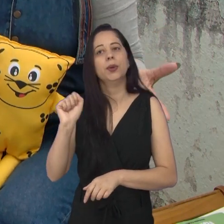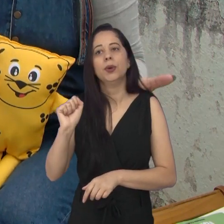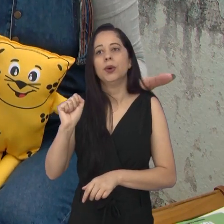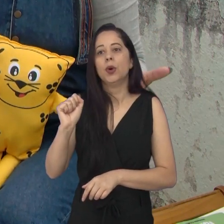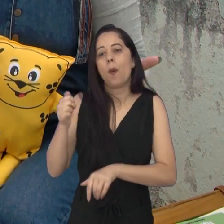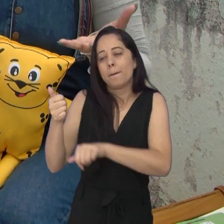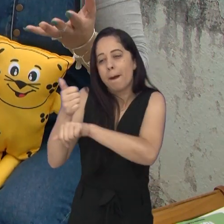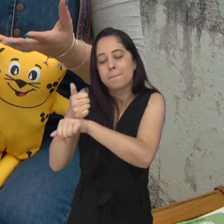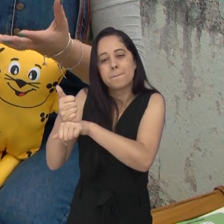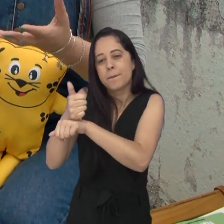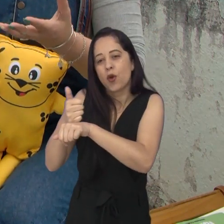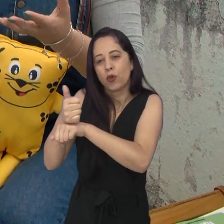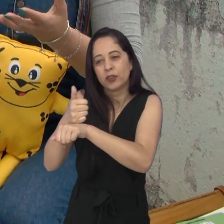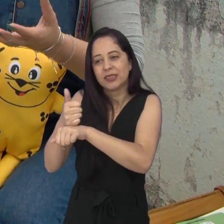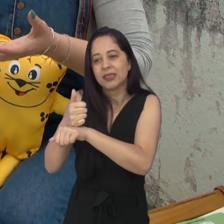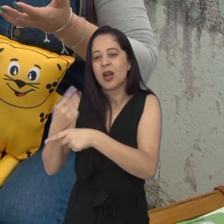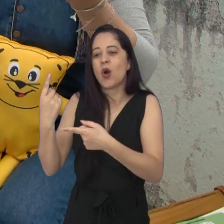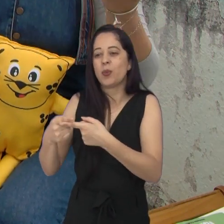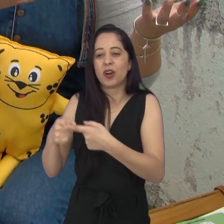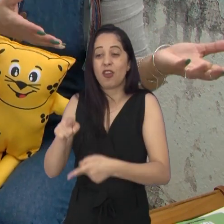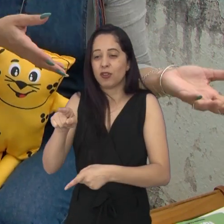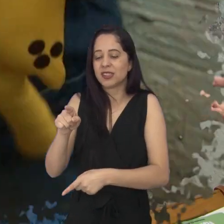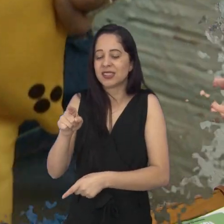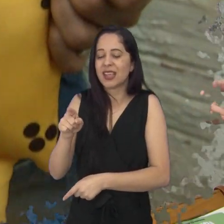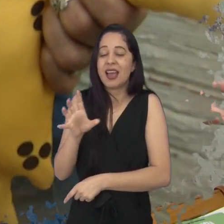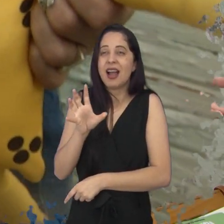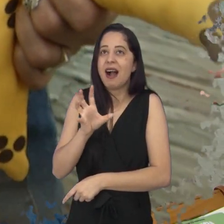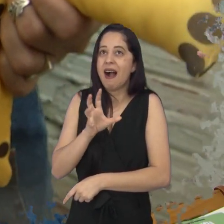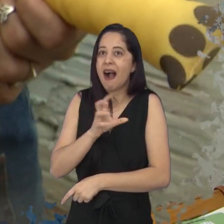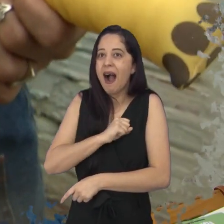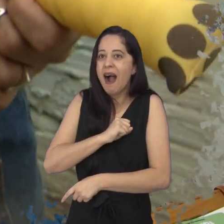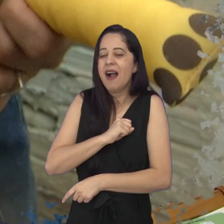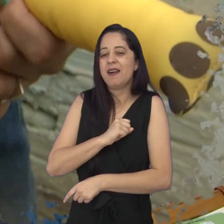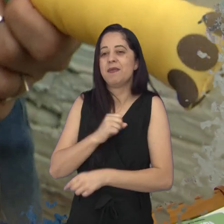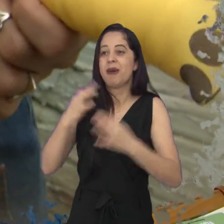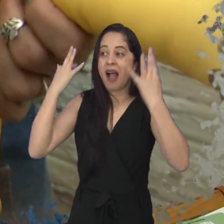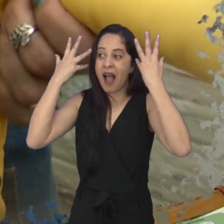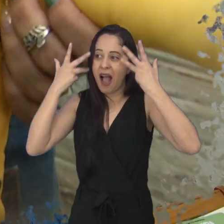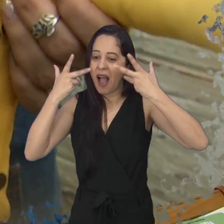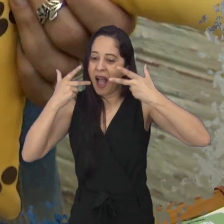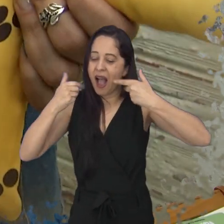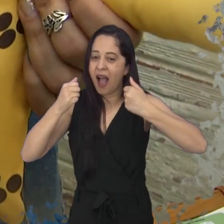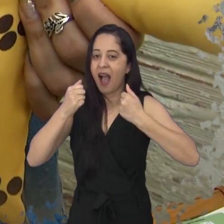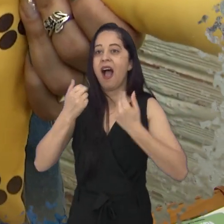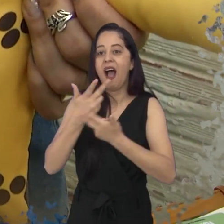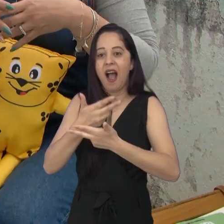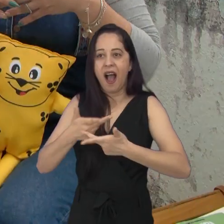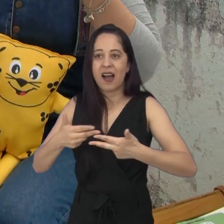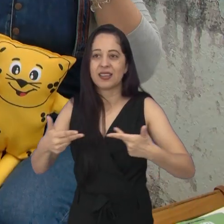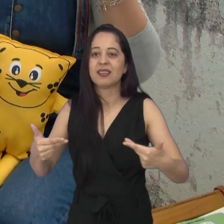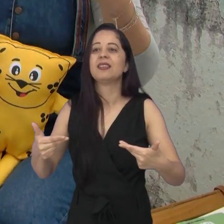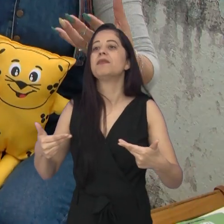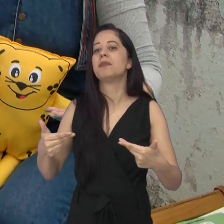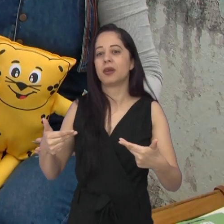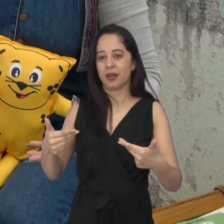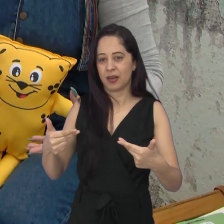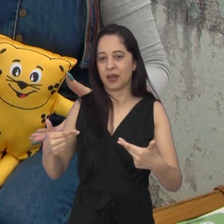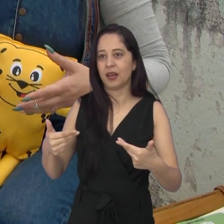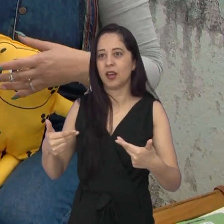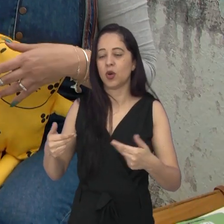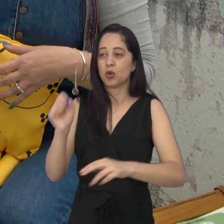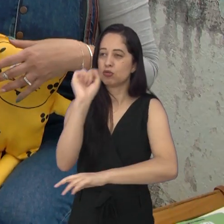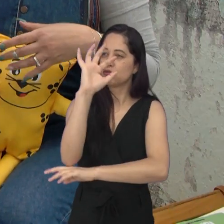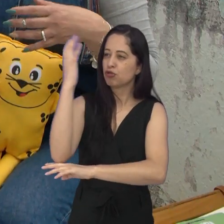para trabalhar. Você se encantou com os animais, com a parte ecológica, com